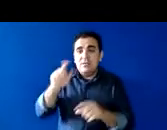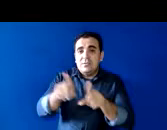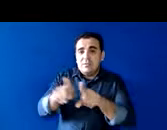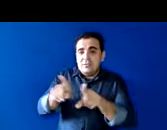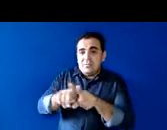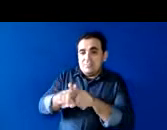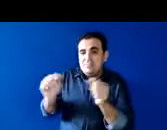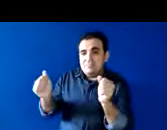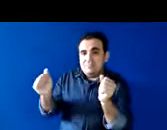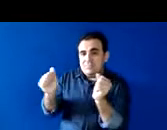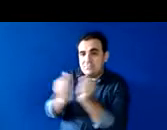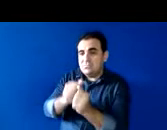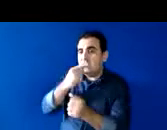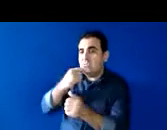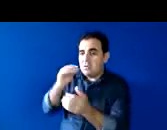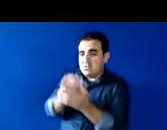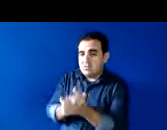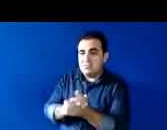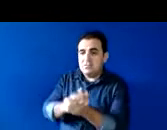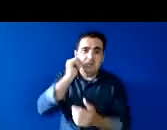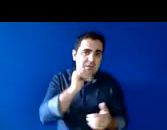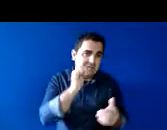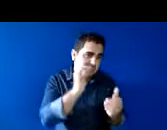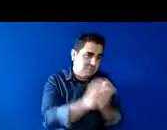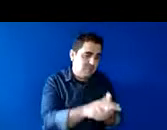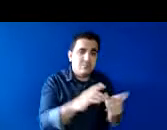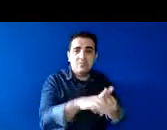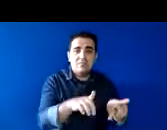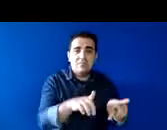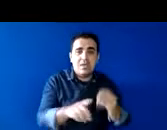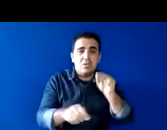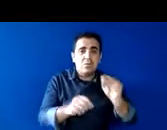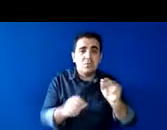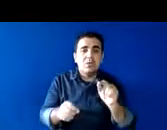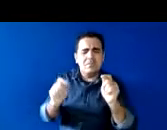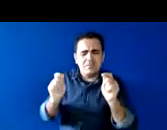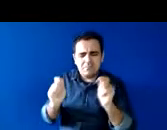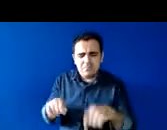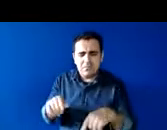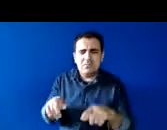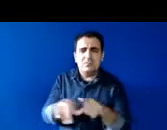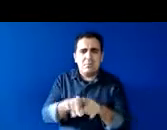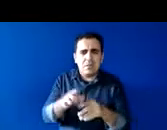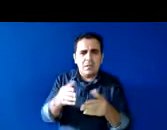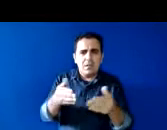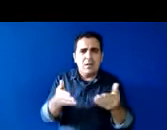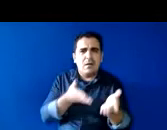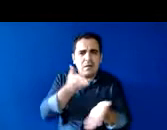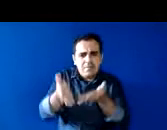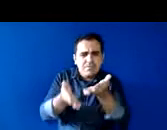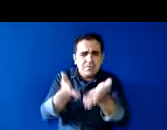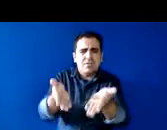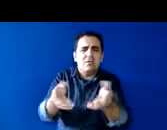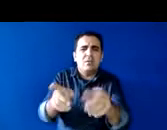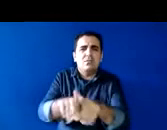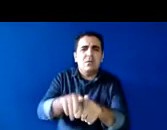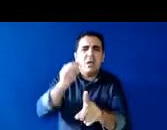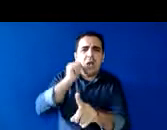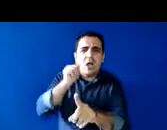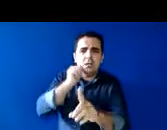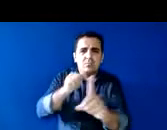companheiros, companheiras e de sua família, como também a gente precisa atender com a mesma intensidade as mulheres